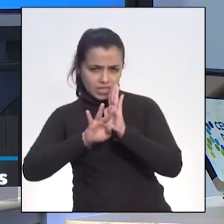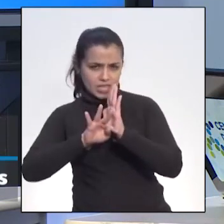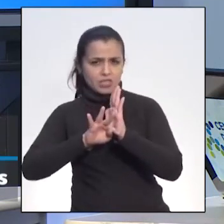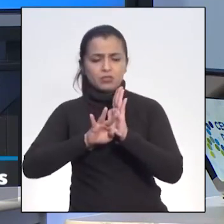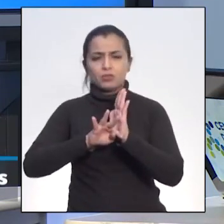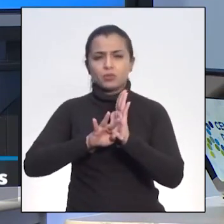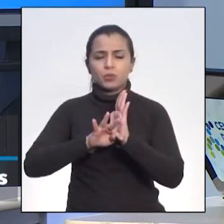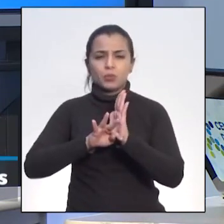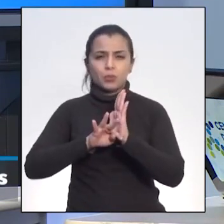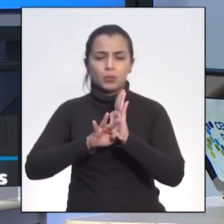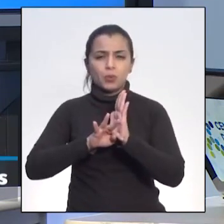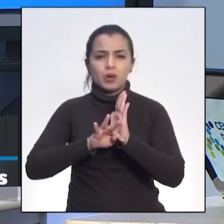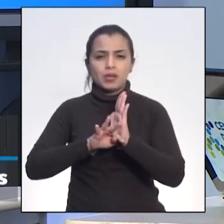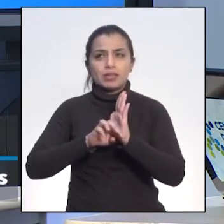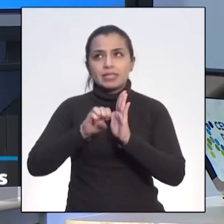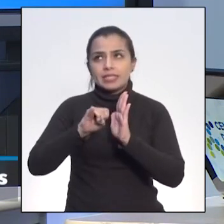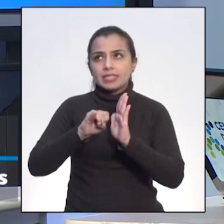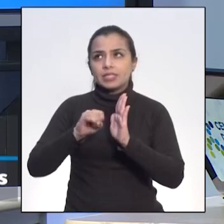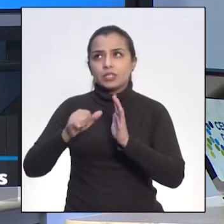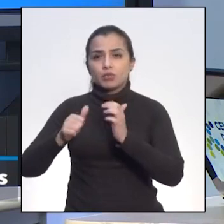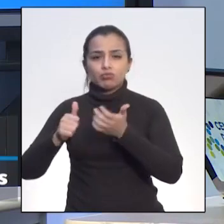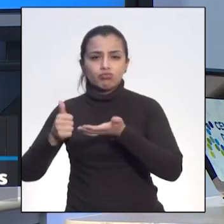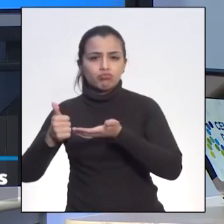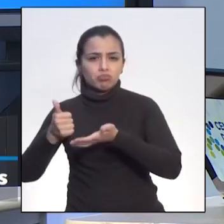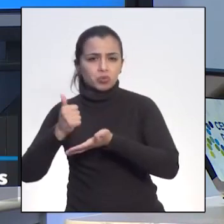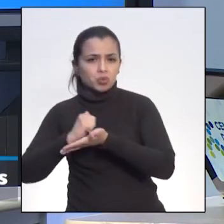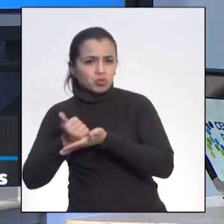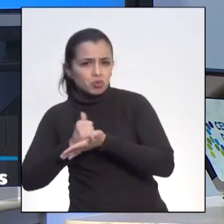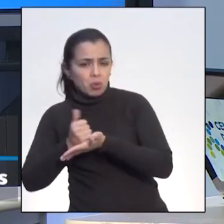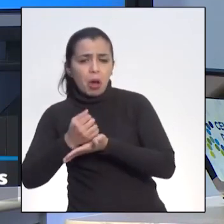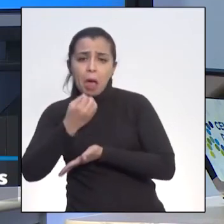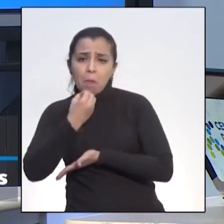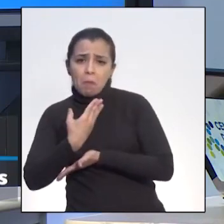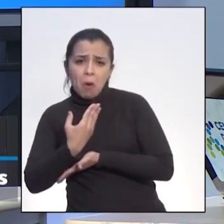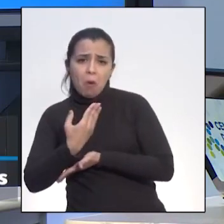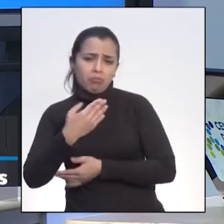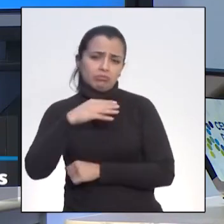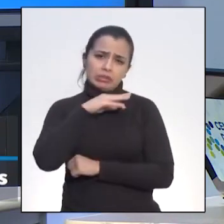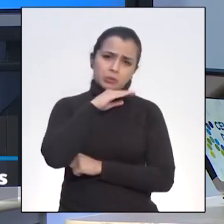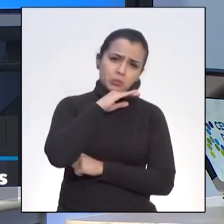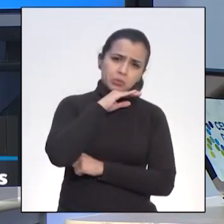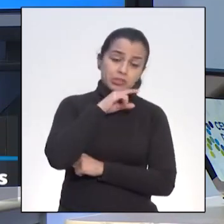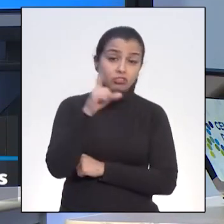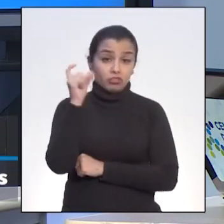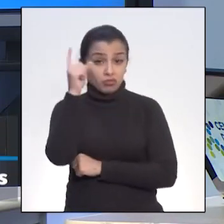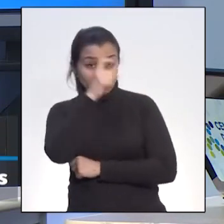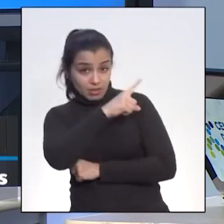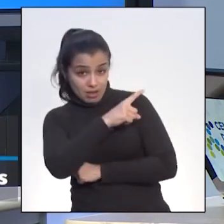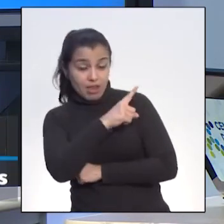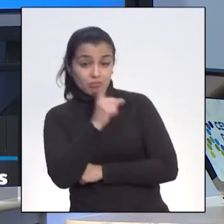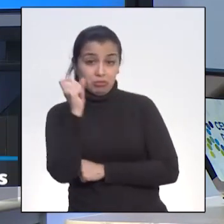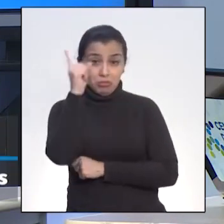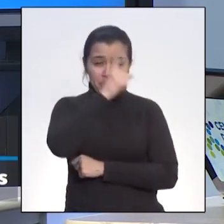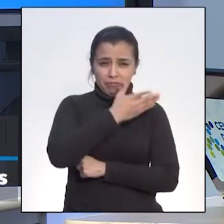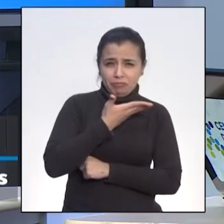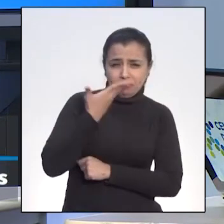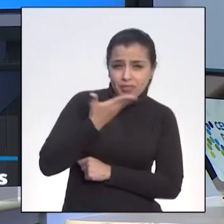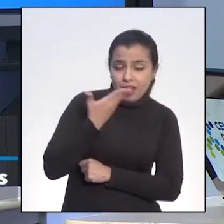né, se o jogo é bom, se o jogo é ruim, quais a dificuldade, né, a